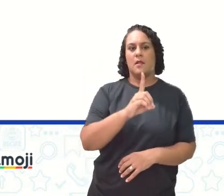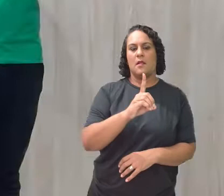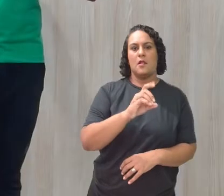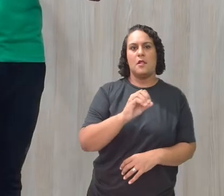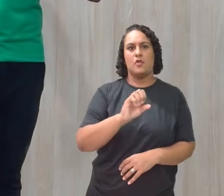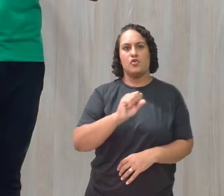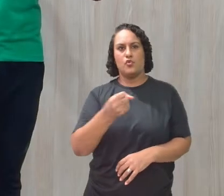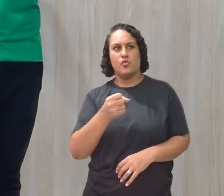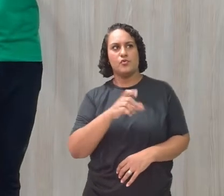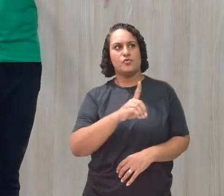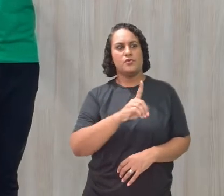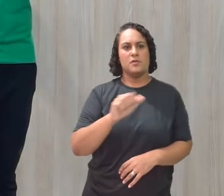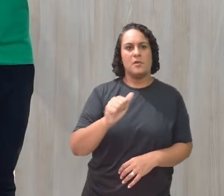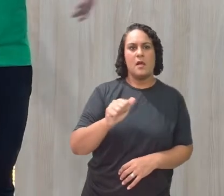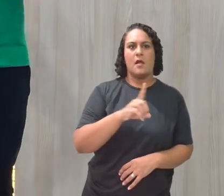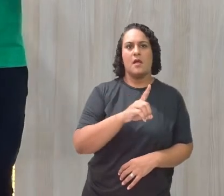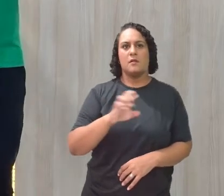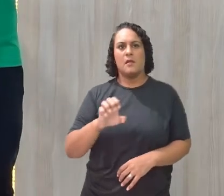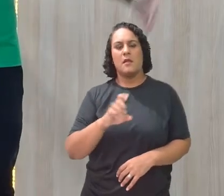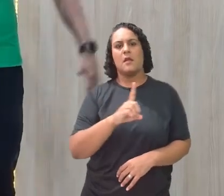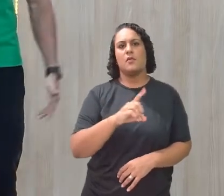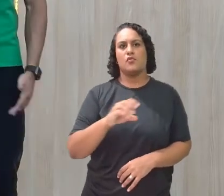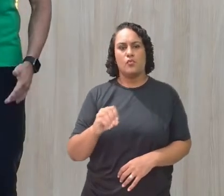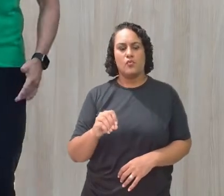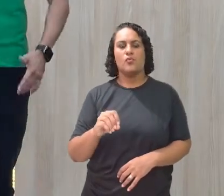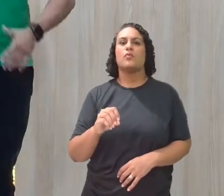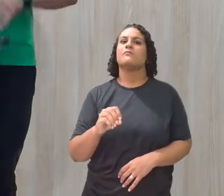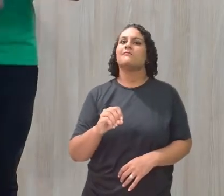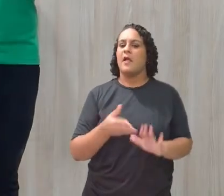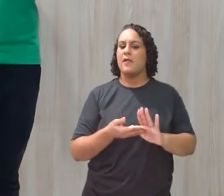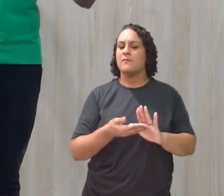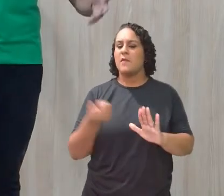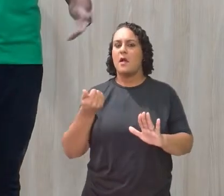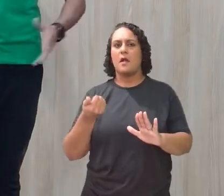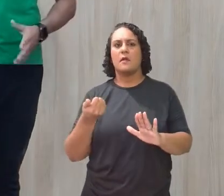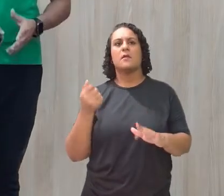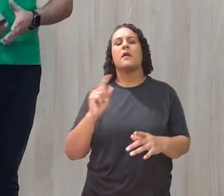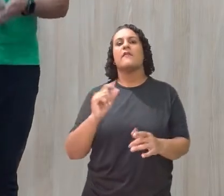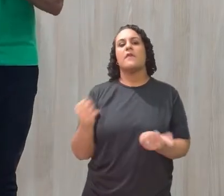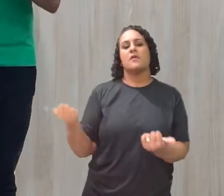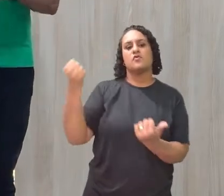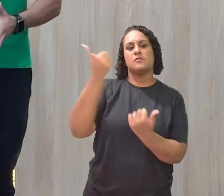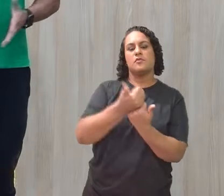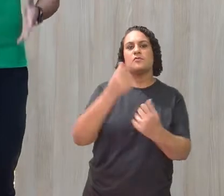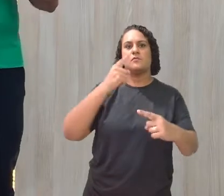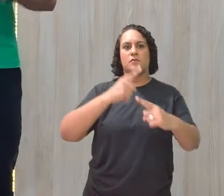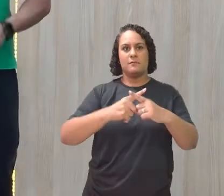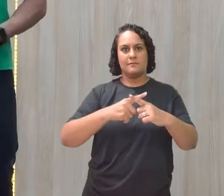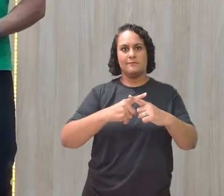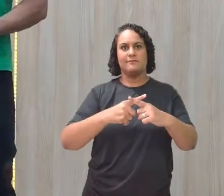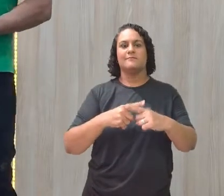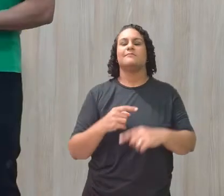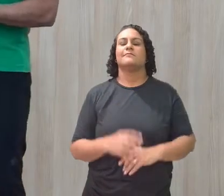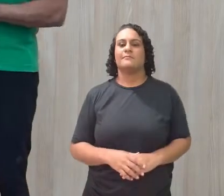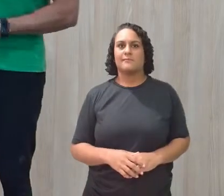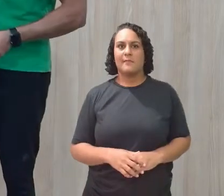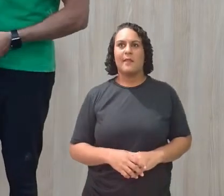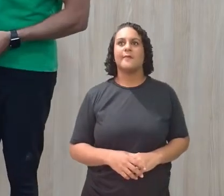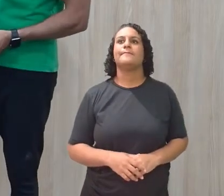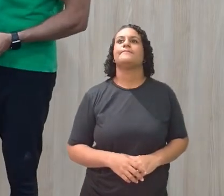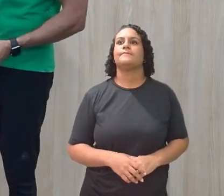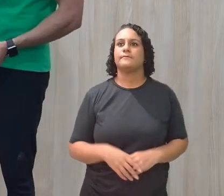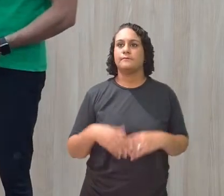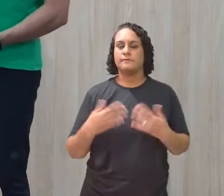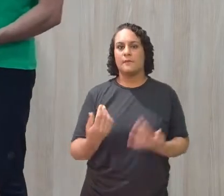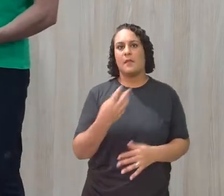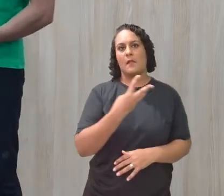né, da, de, di, do, do, certo? Tudo aí você vai trocar por uma multiplicação. Então, a gente vai